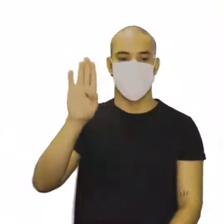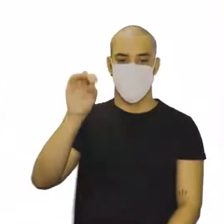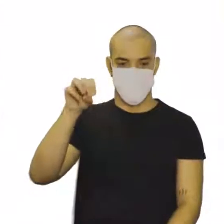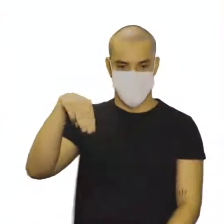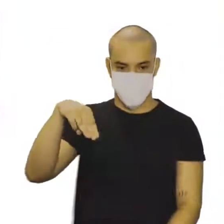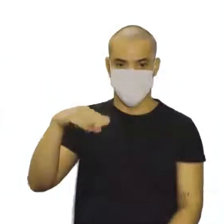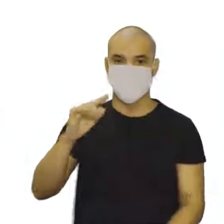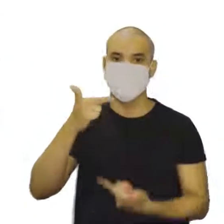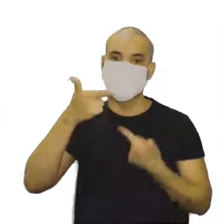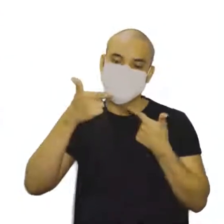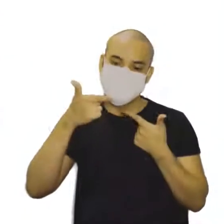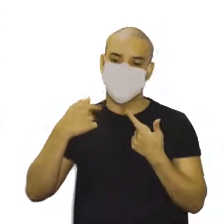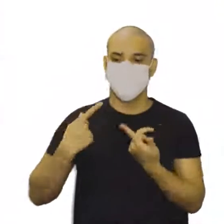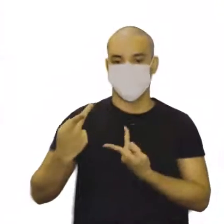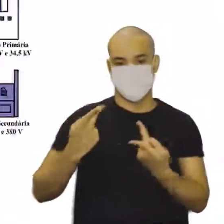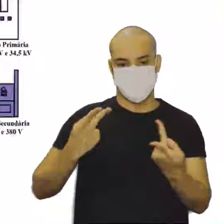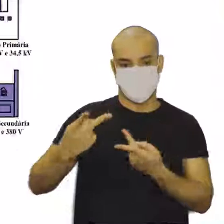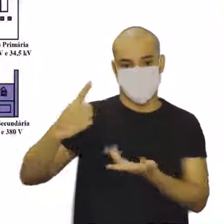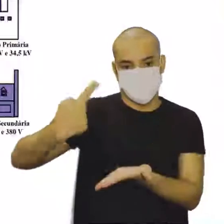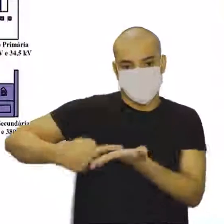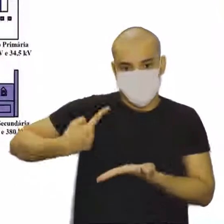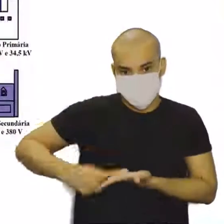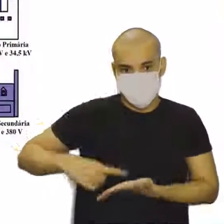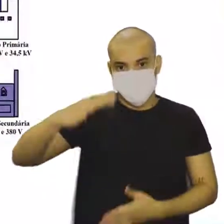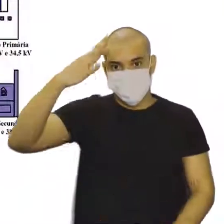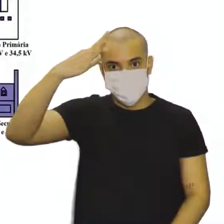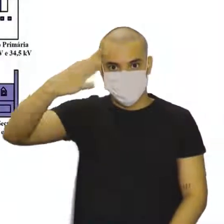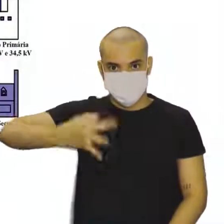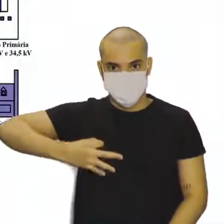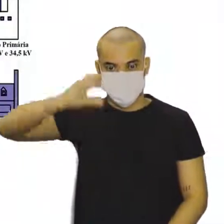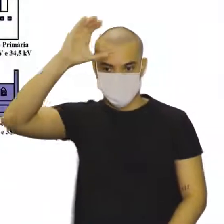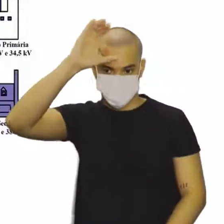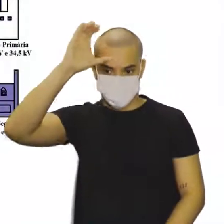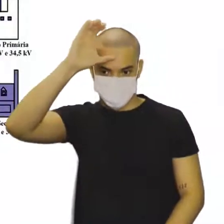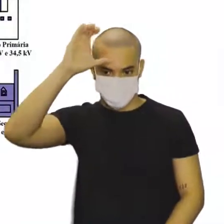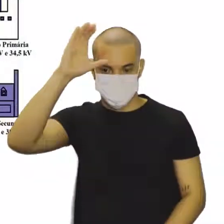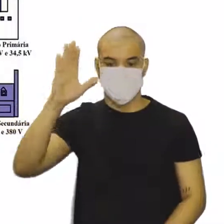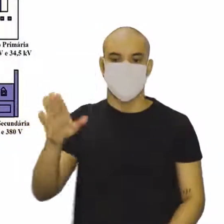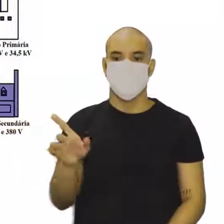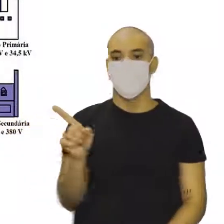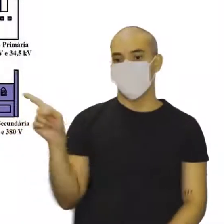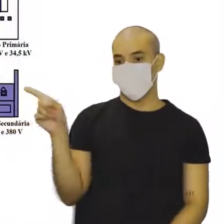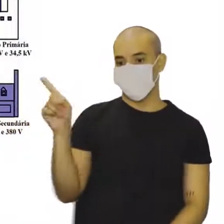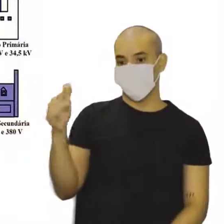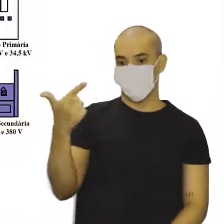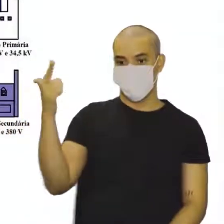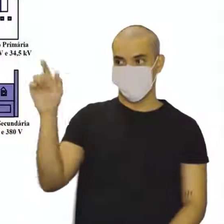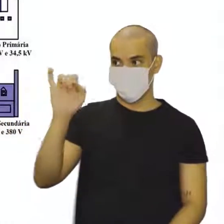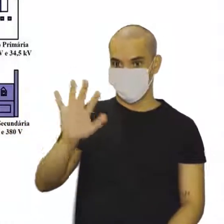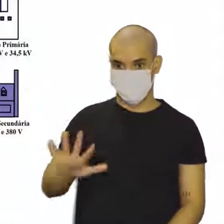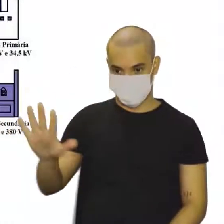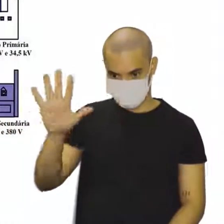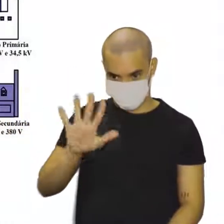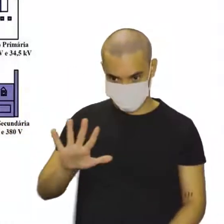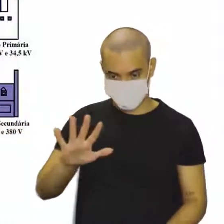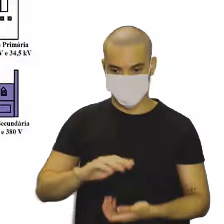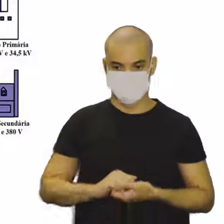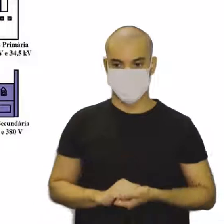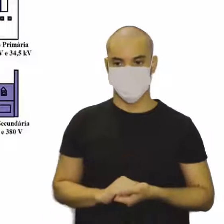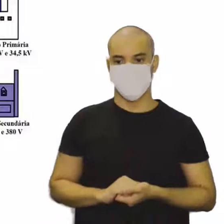humano, ok? Aqui nós temos outra figura, que é a estrutura básica do sistema elétrico de